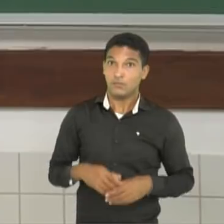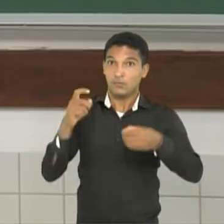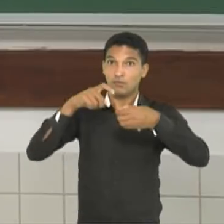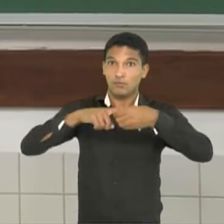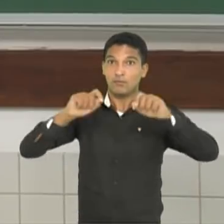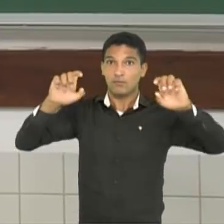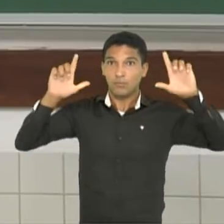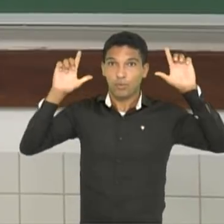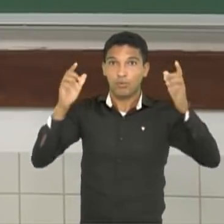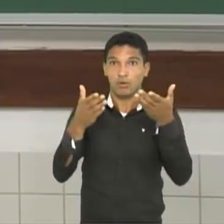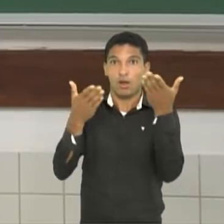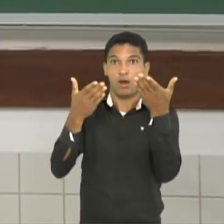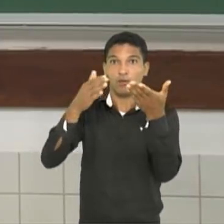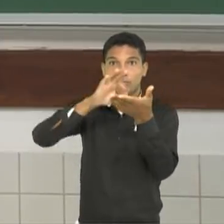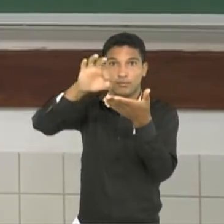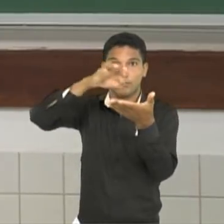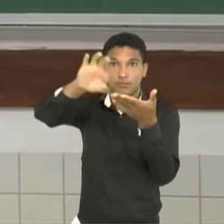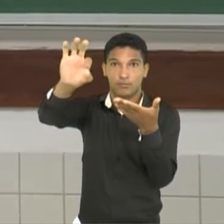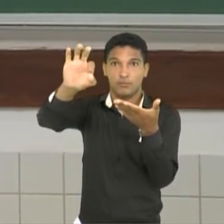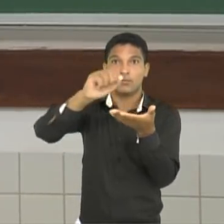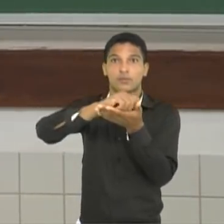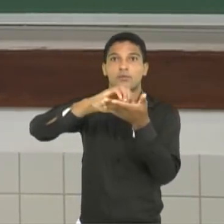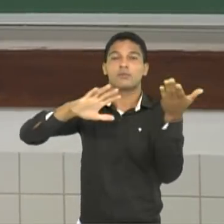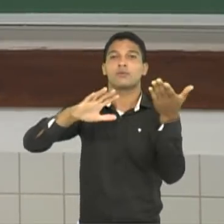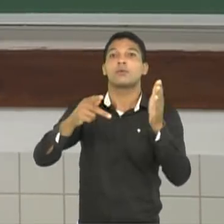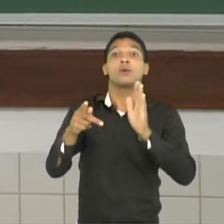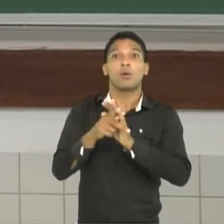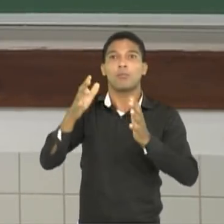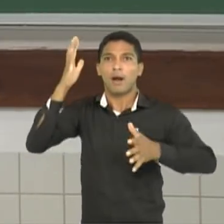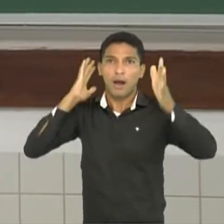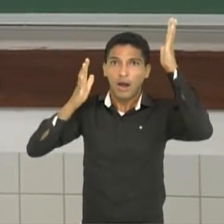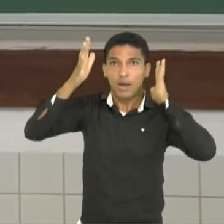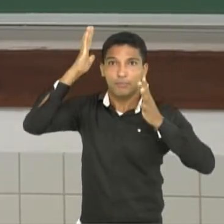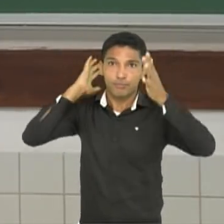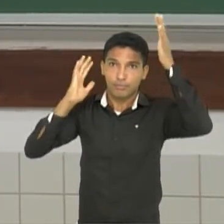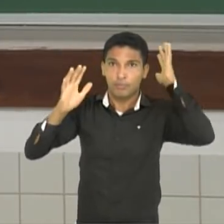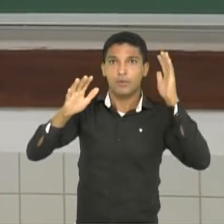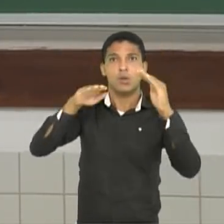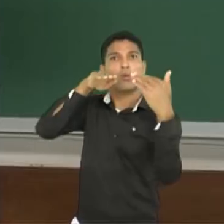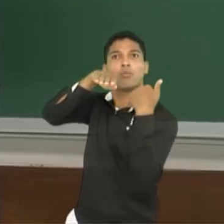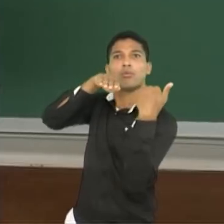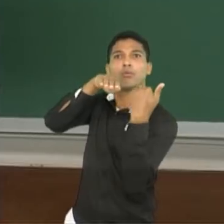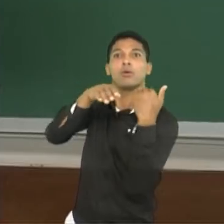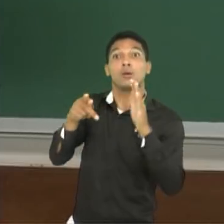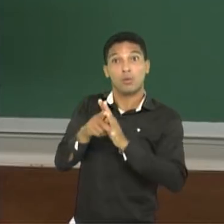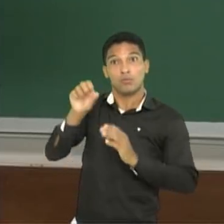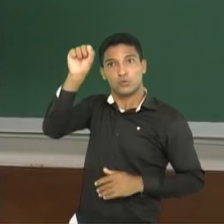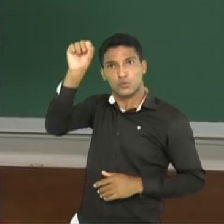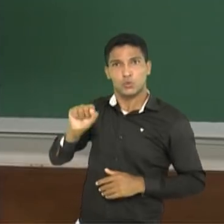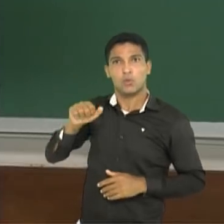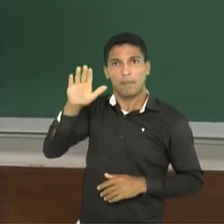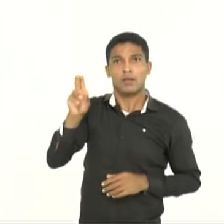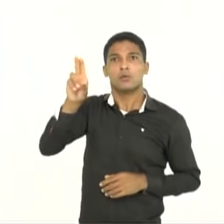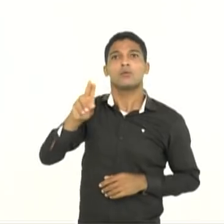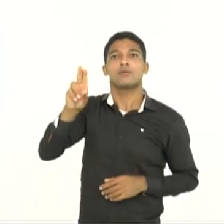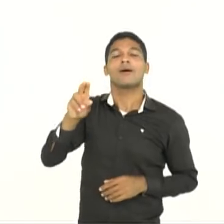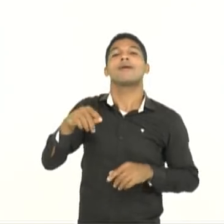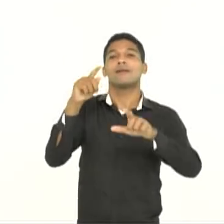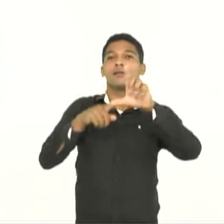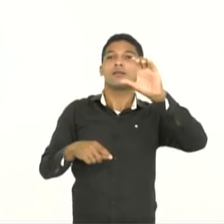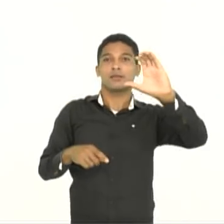Voltando então ali com a correção do exercício, o meio de transporte mais desenvolvido e utilizado na região Sul, Quem respondeu letra C,